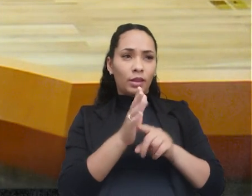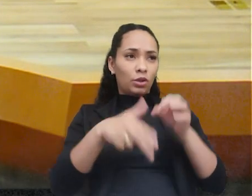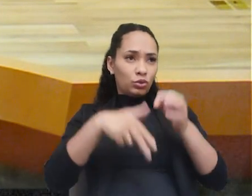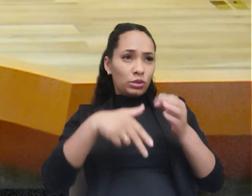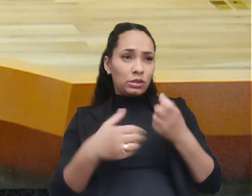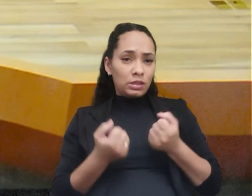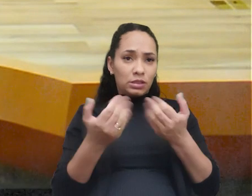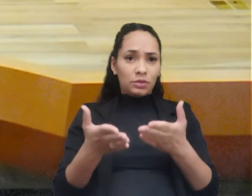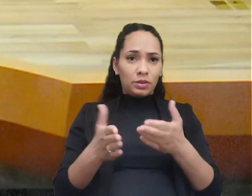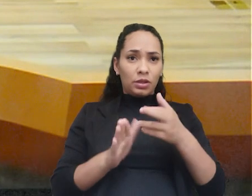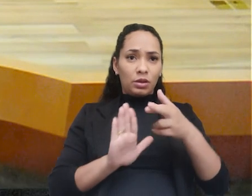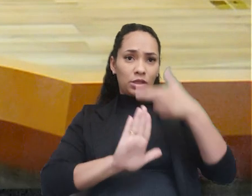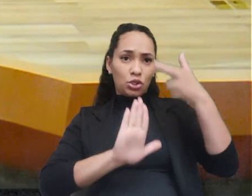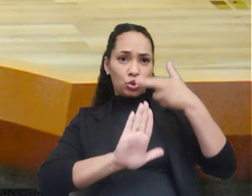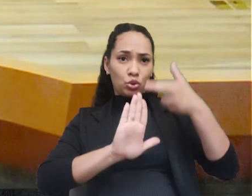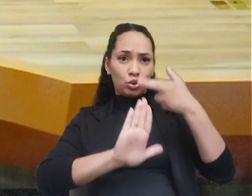receberam a tempo as resoluções.